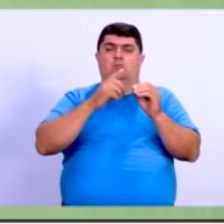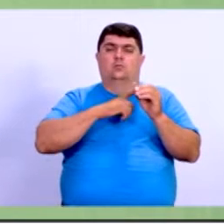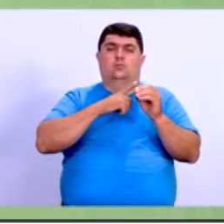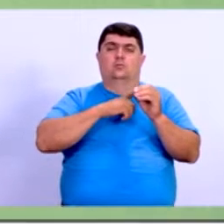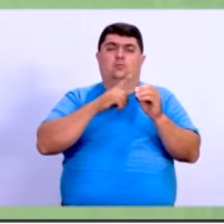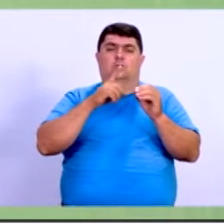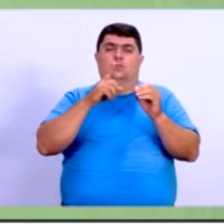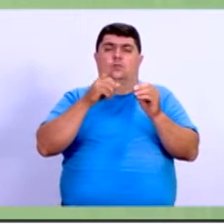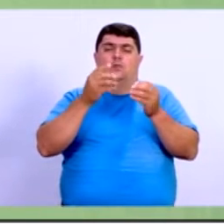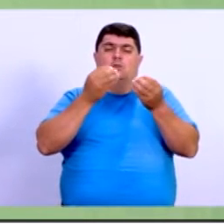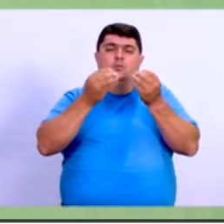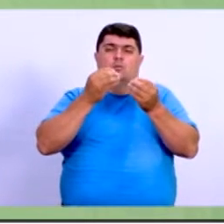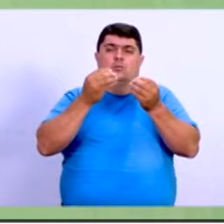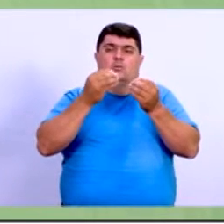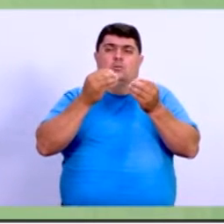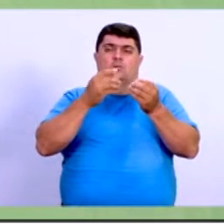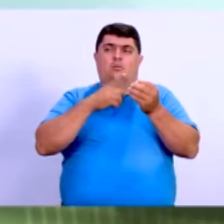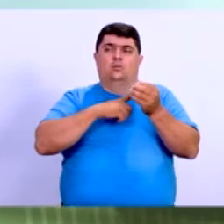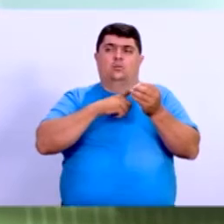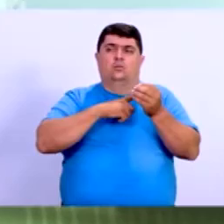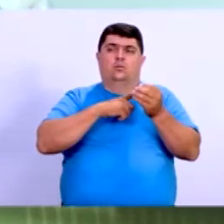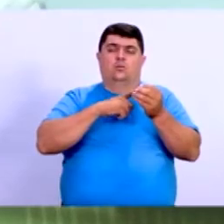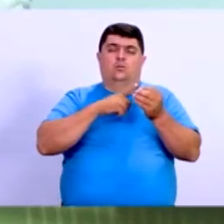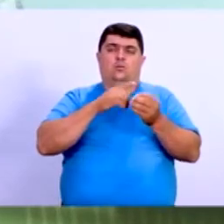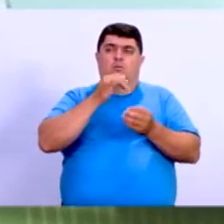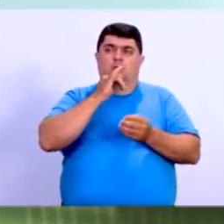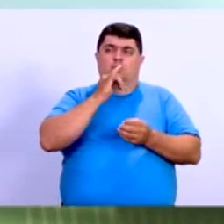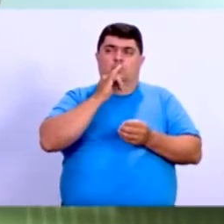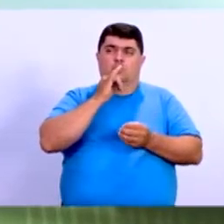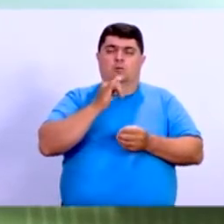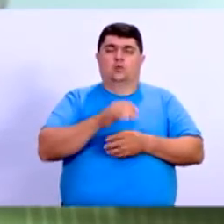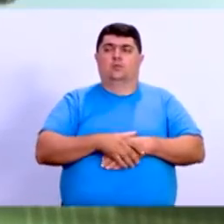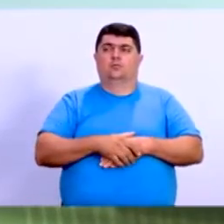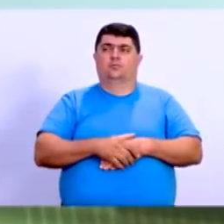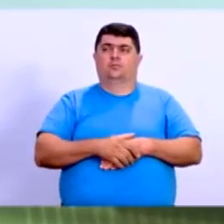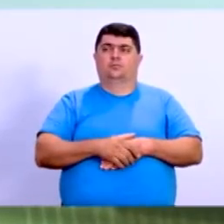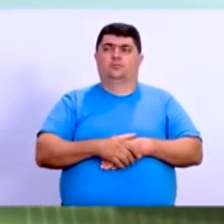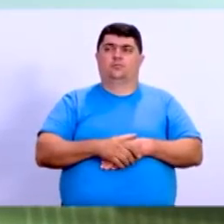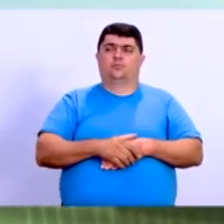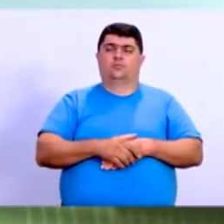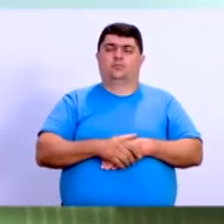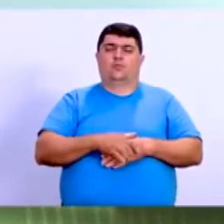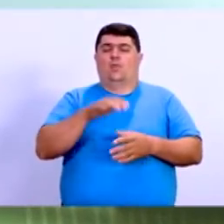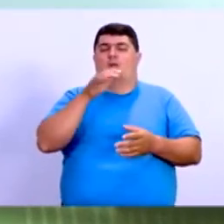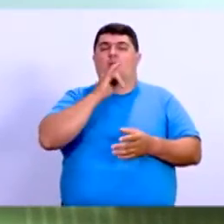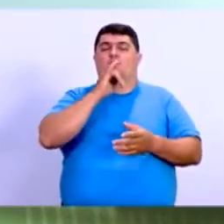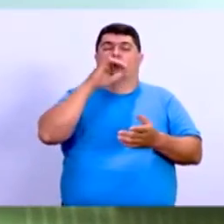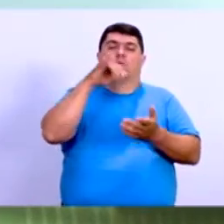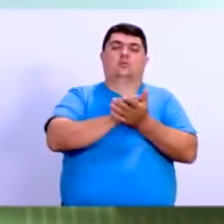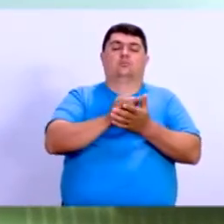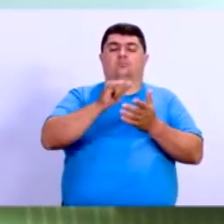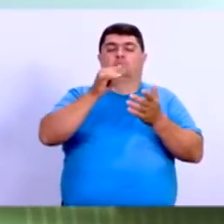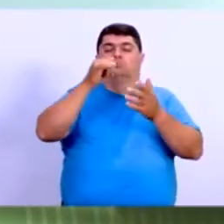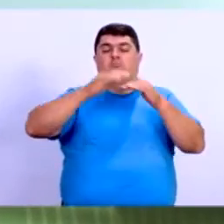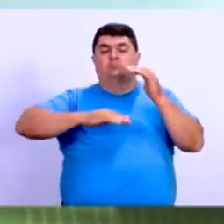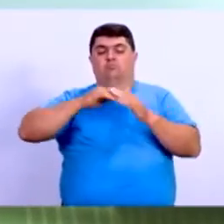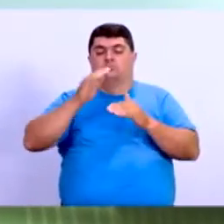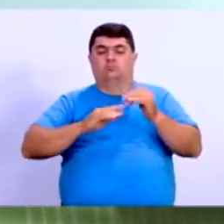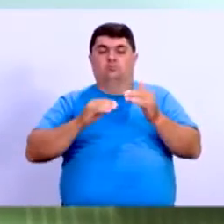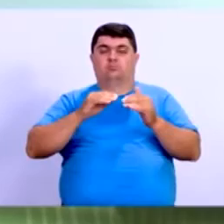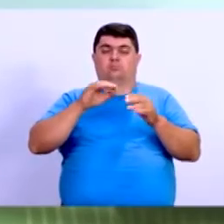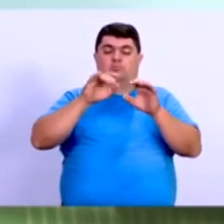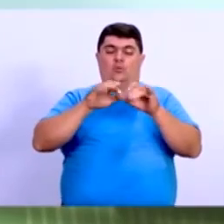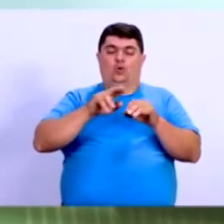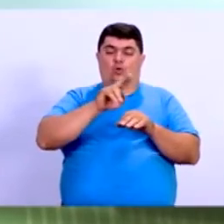aplicação. Que passagem é essa? É quando o usuário, por exemplo, vai digitar lá, cadastro de funcionário. Aí ele vai e digita o nome